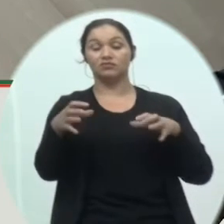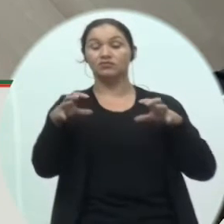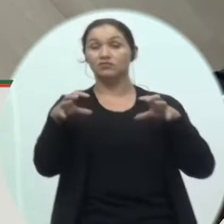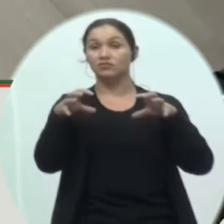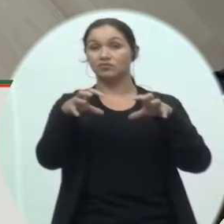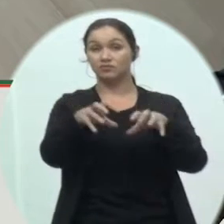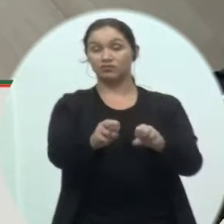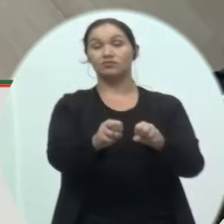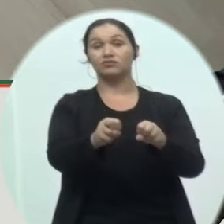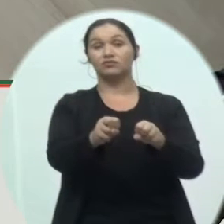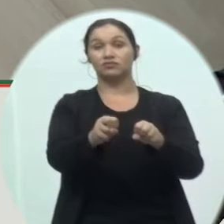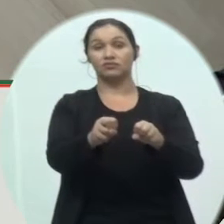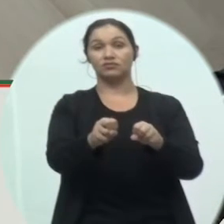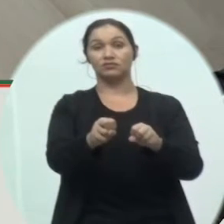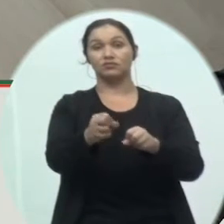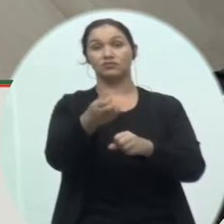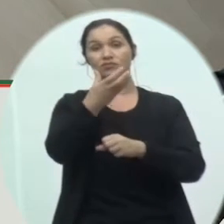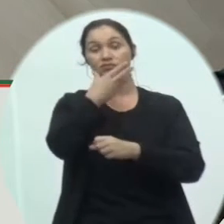do presbitério